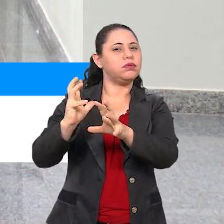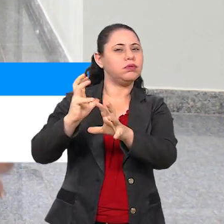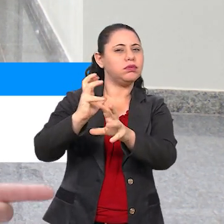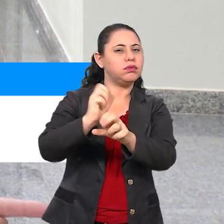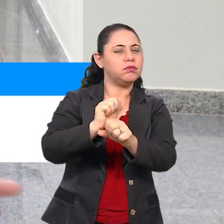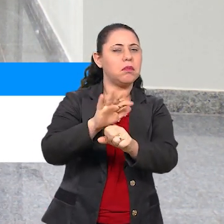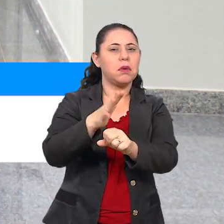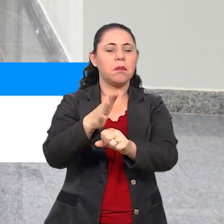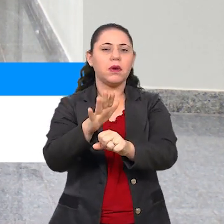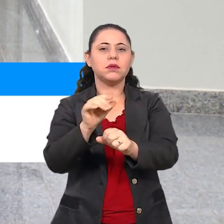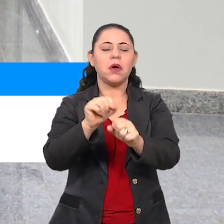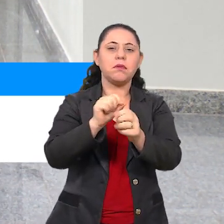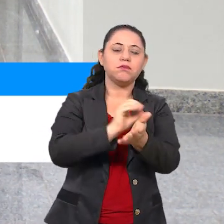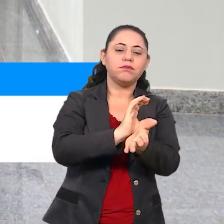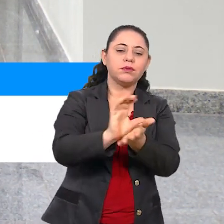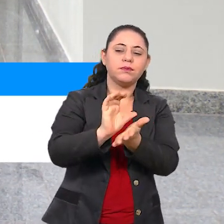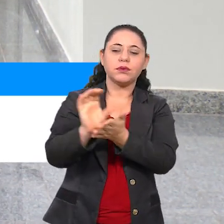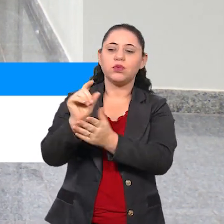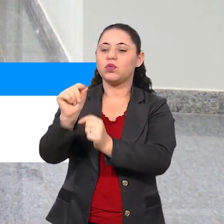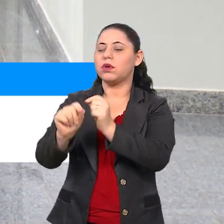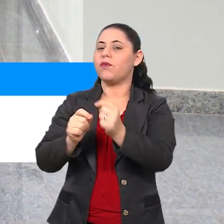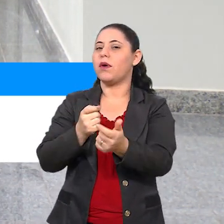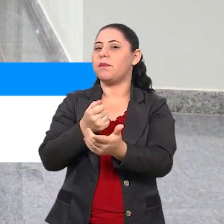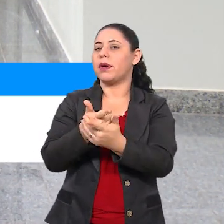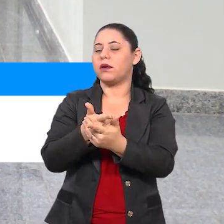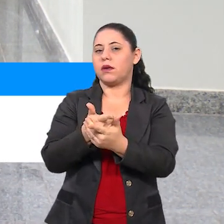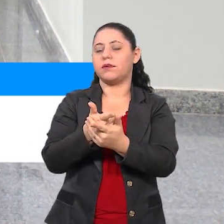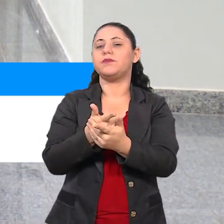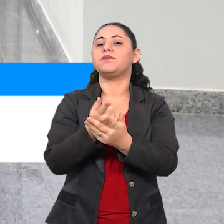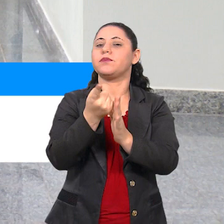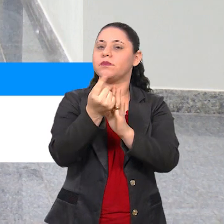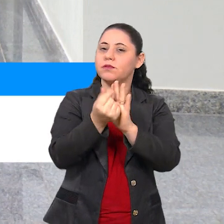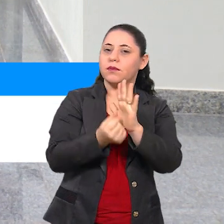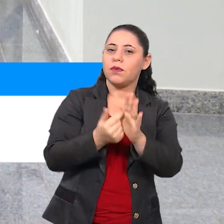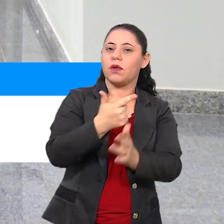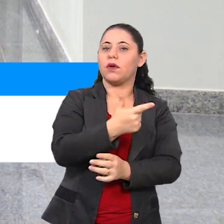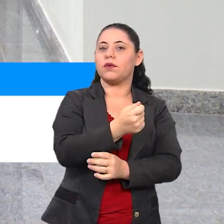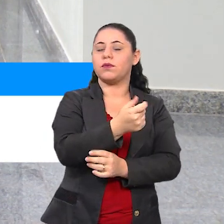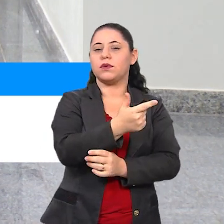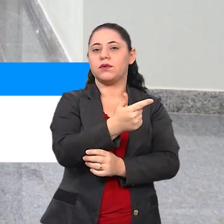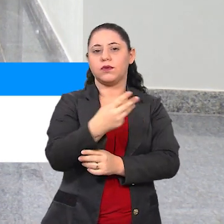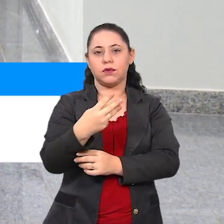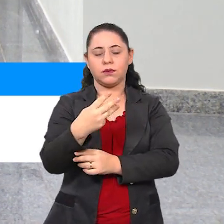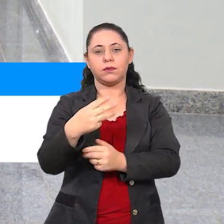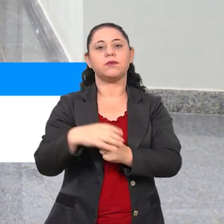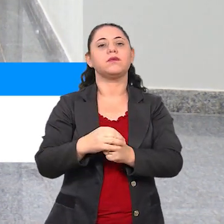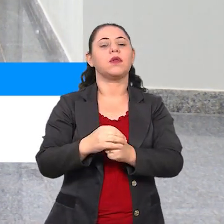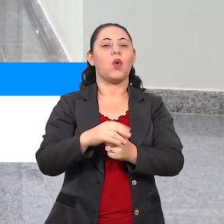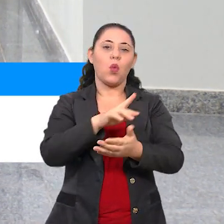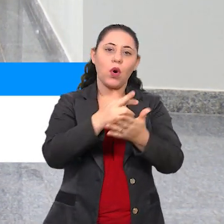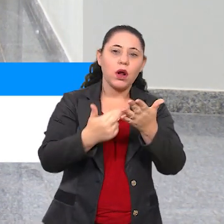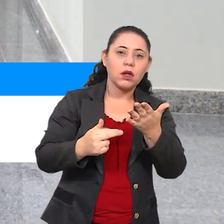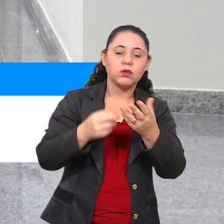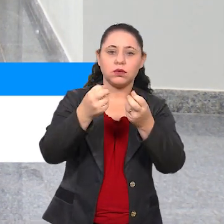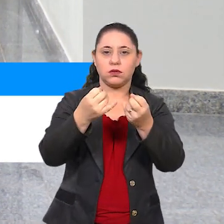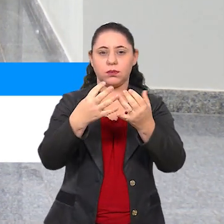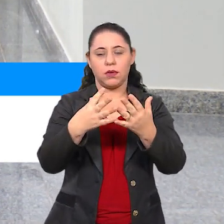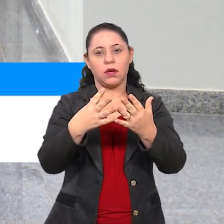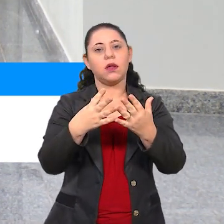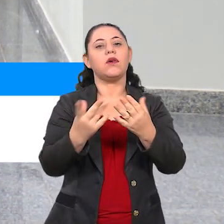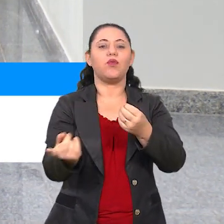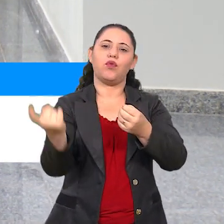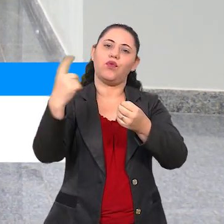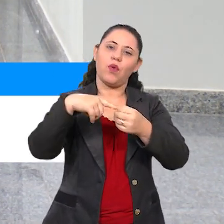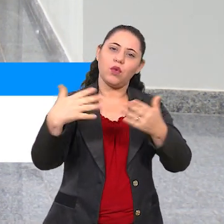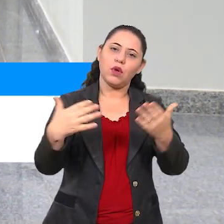estima a receita e fixa a despesa do Estado para o exercício financeiro de 2023. De acordo com o relator, a